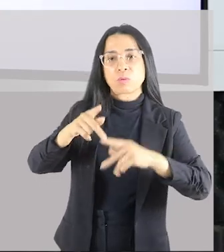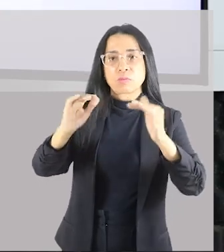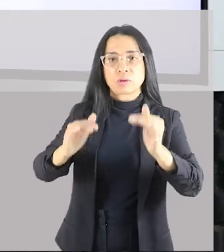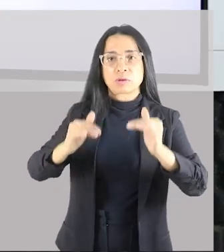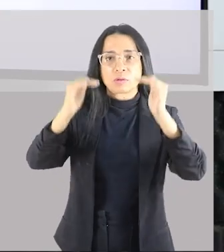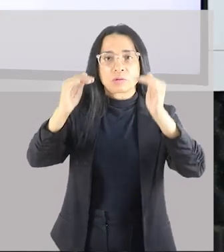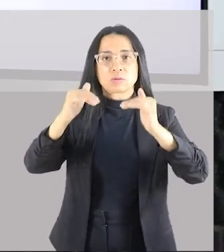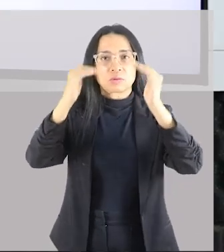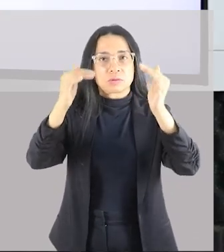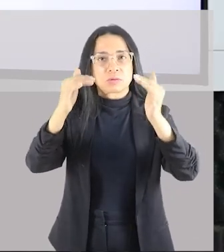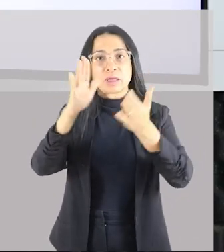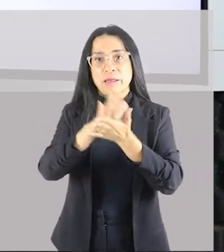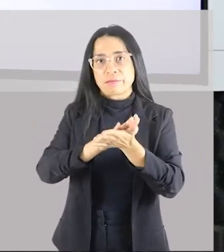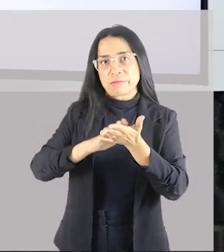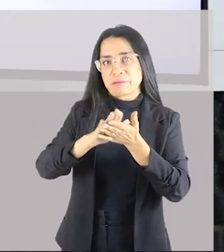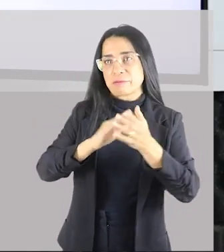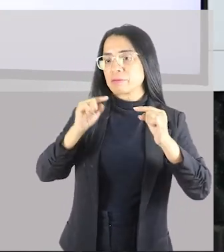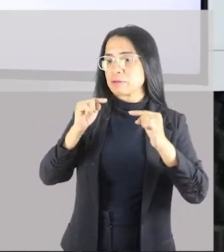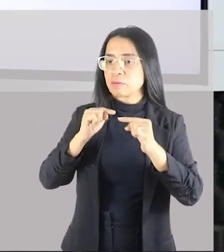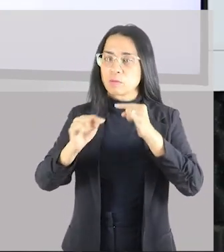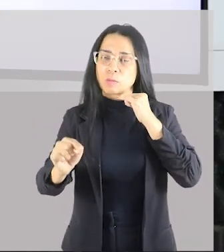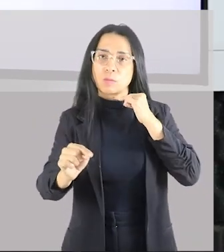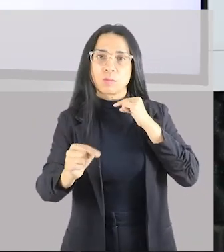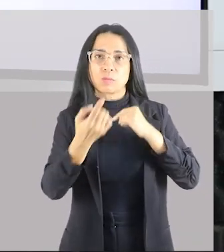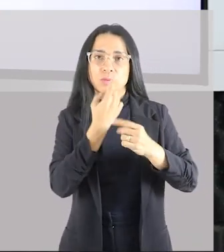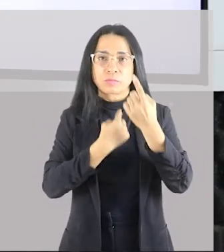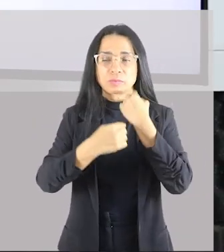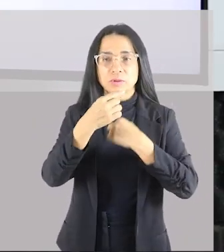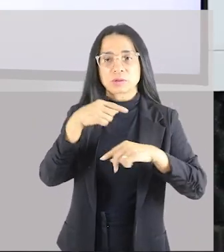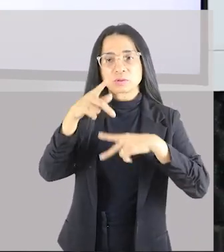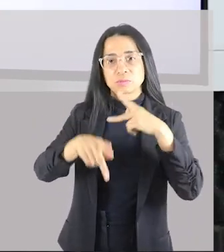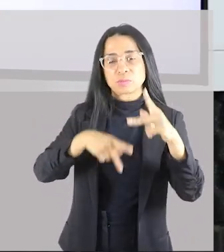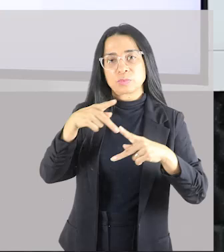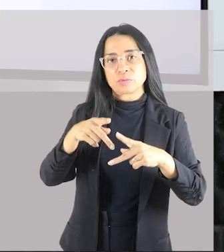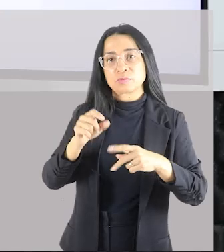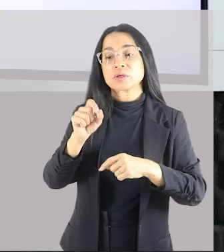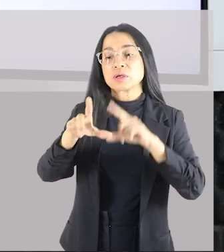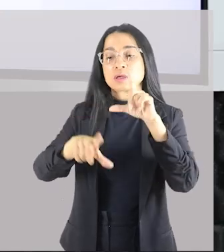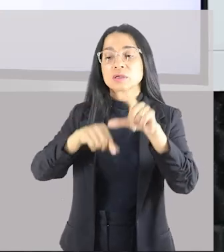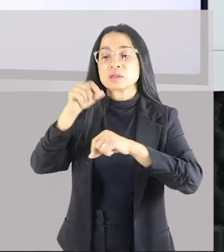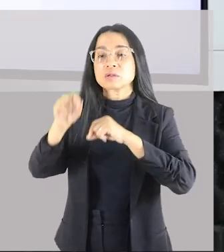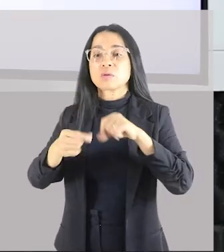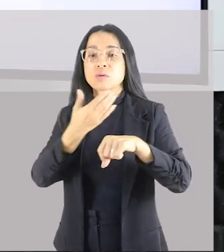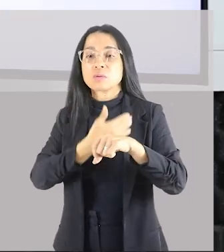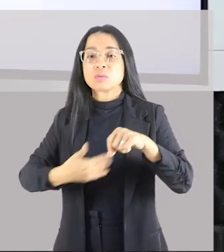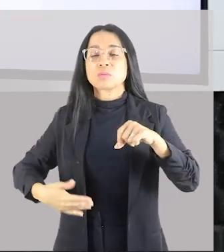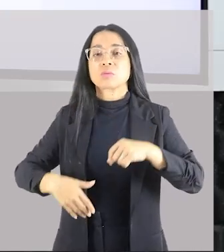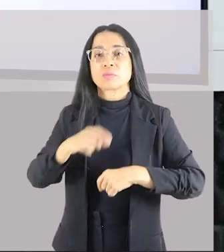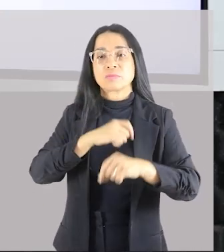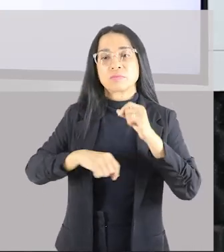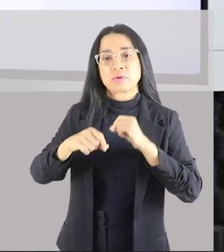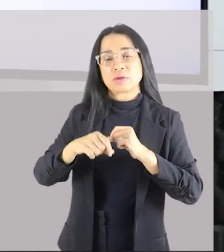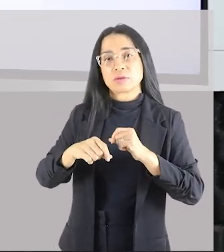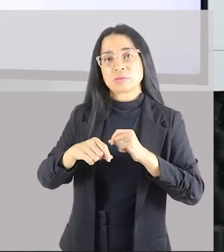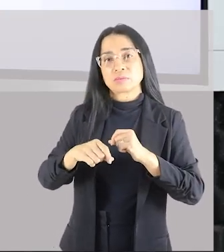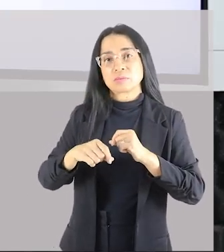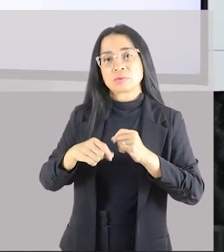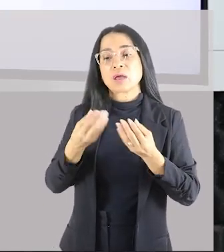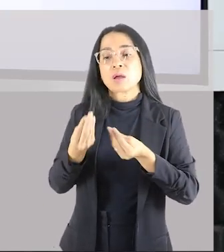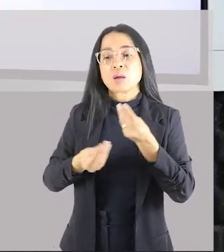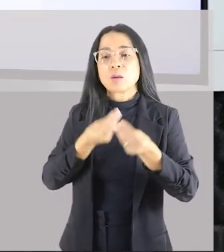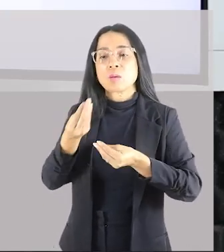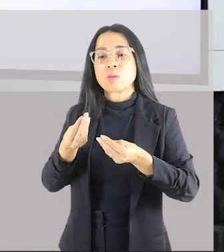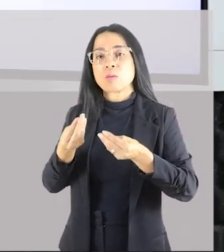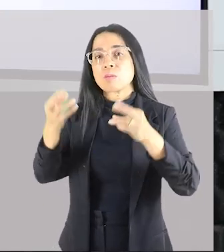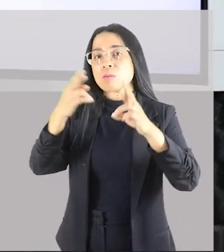de encontro à vontade desse povo que decide os seus governantes, decide o seu parlamento pelas eleições. E